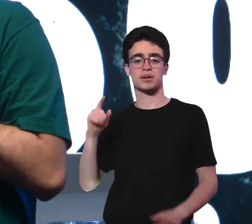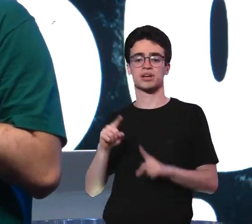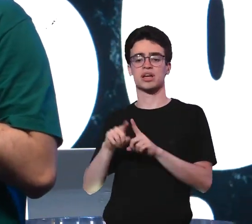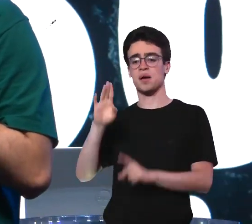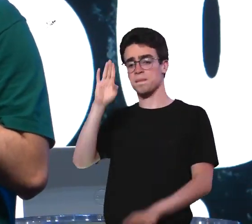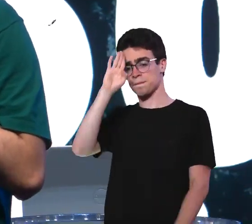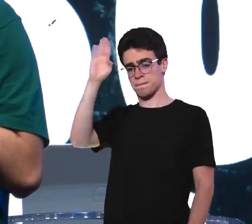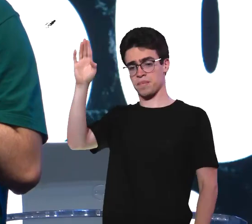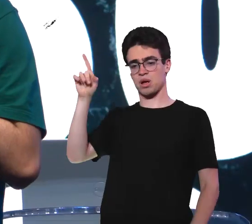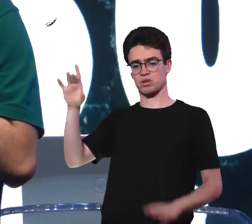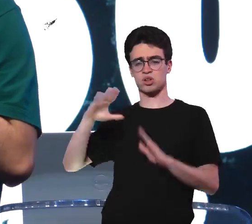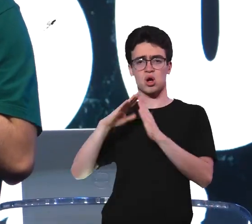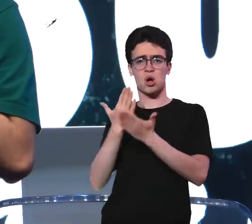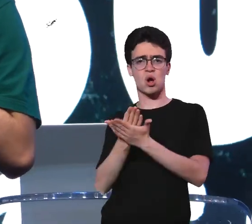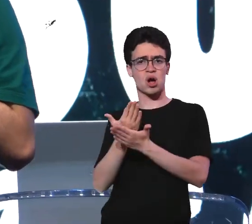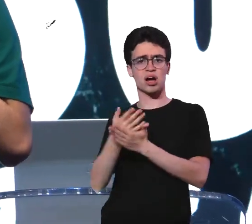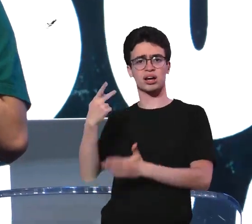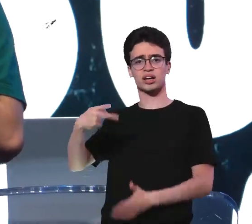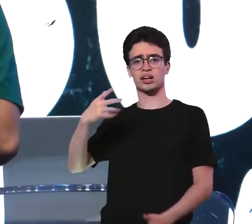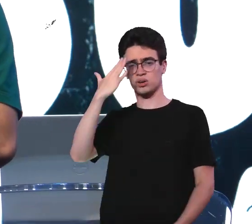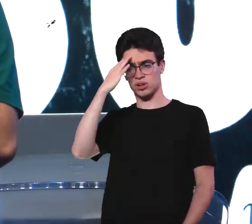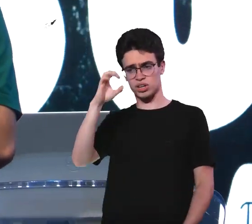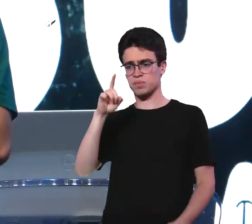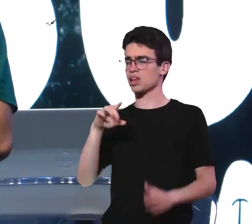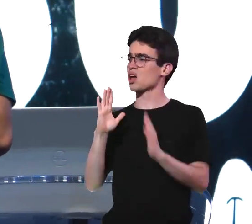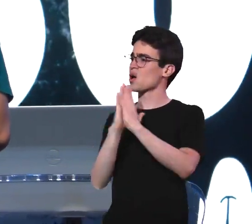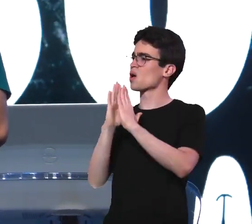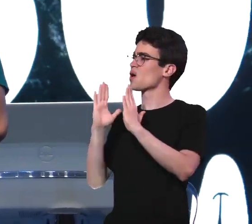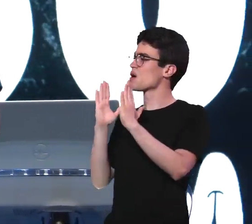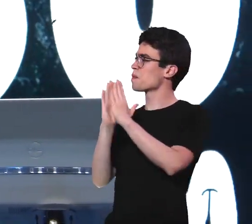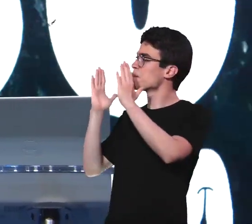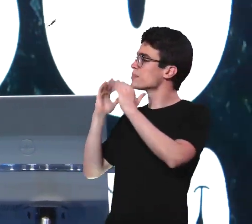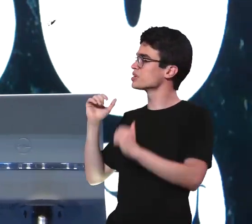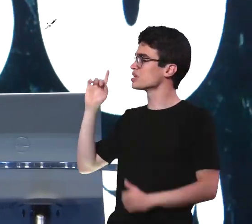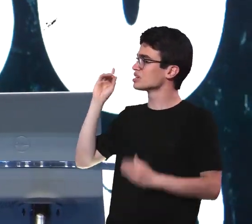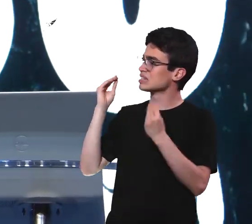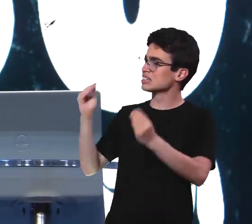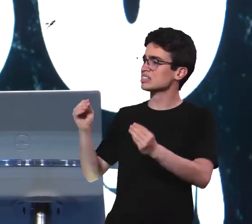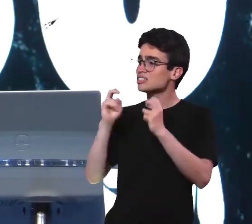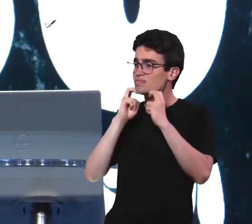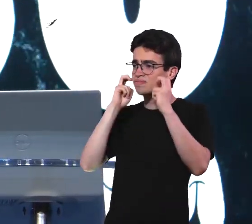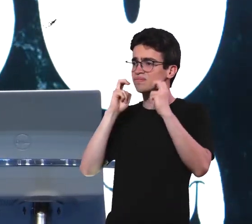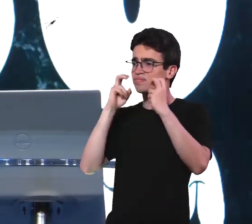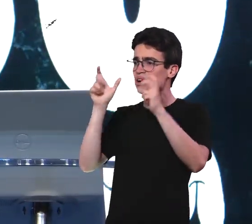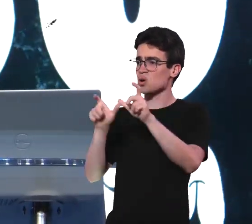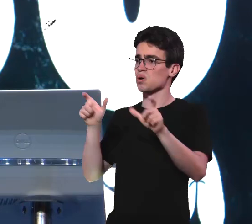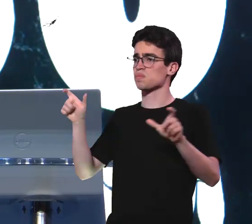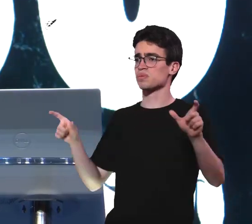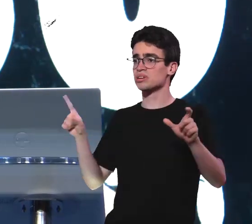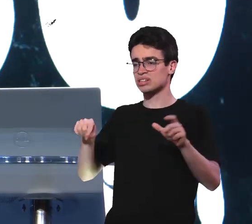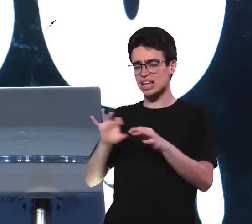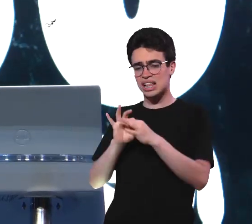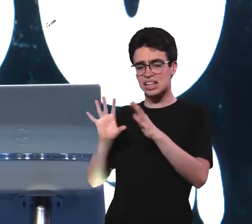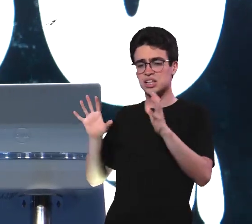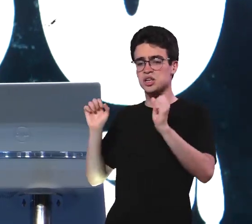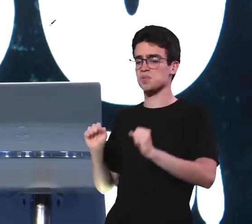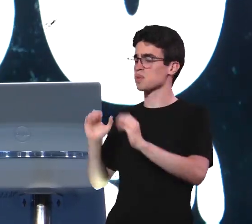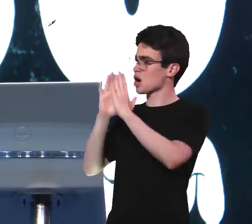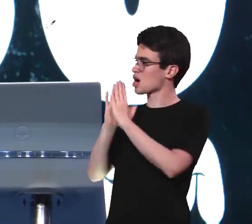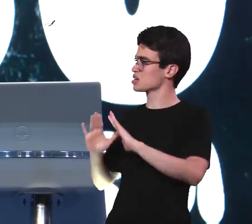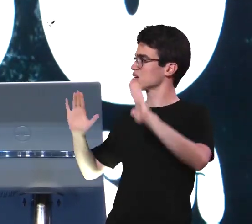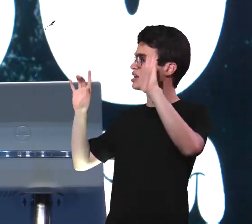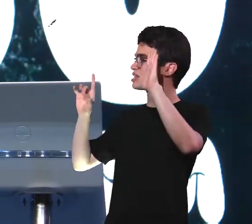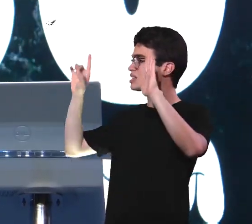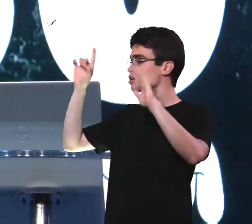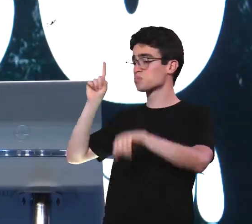aqui da nossa cidade. Eles começaram a orar pedindo para que Deus constrangesse o coração dos coordenadores e deixassem eles cultuarem ao Senhor na